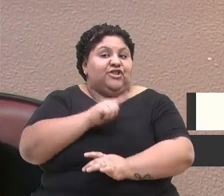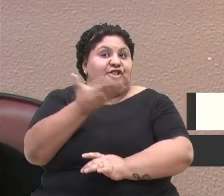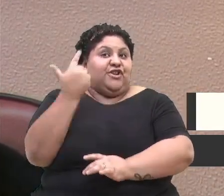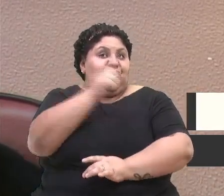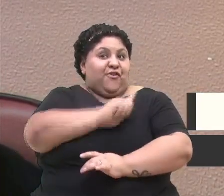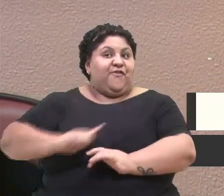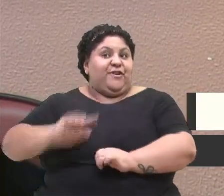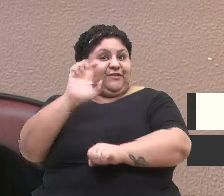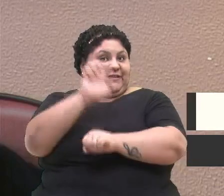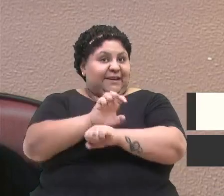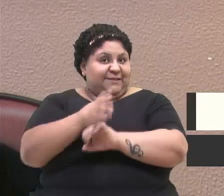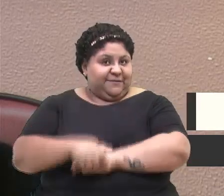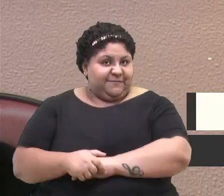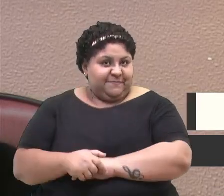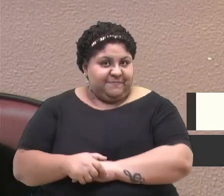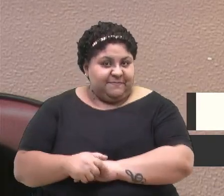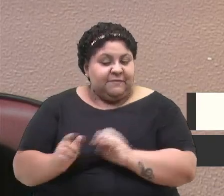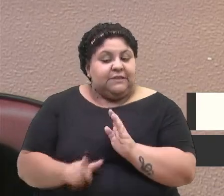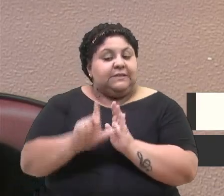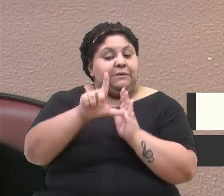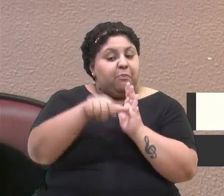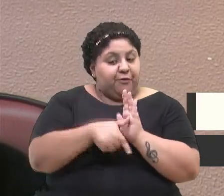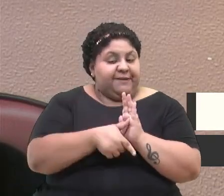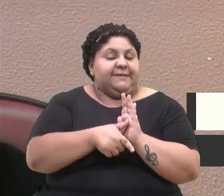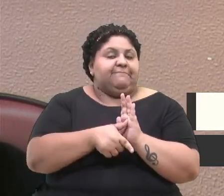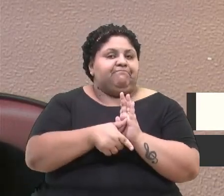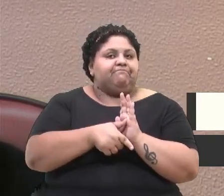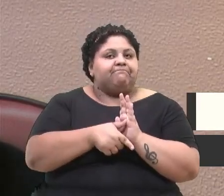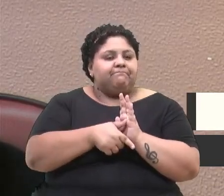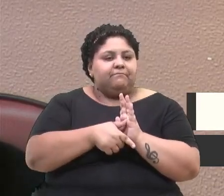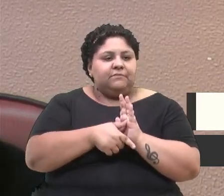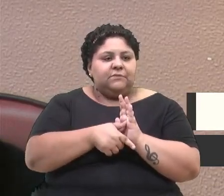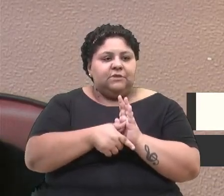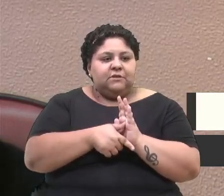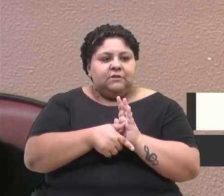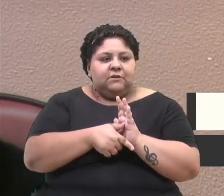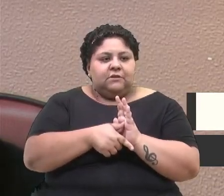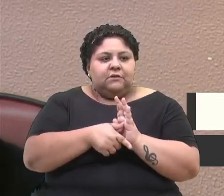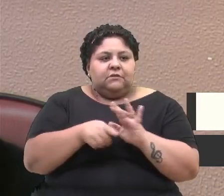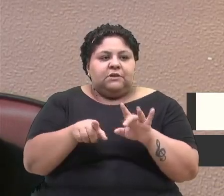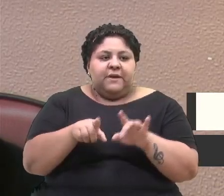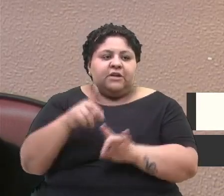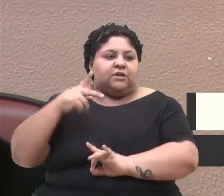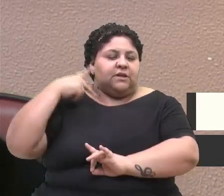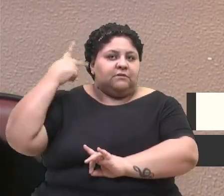estado. Posteriormente, aí, vereador